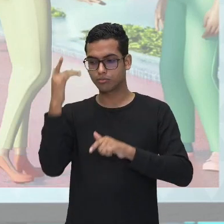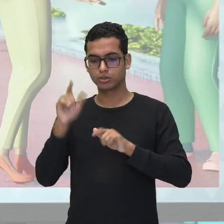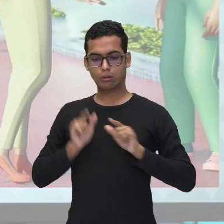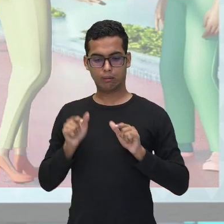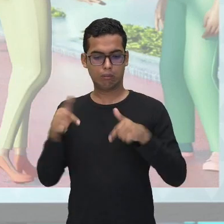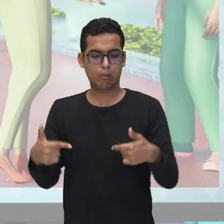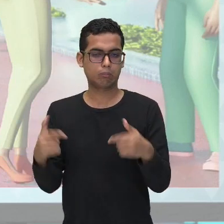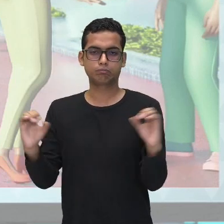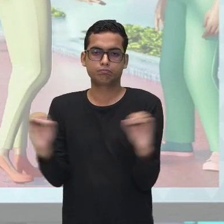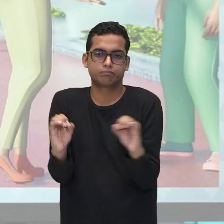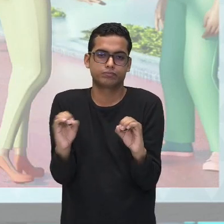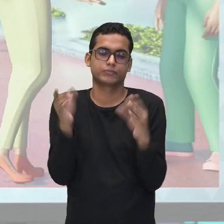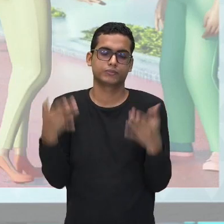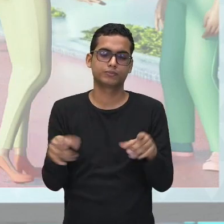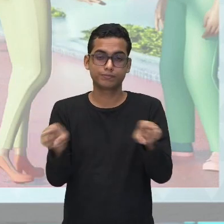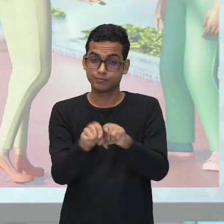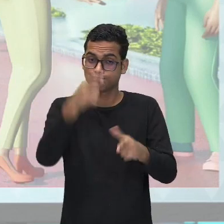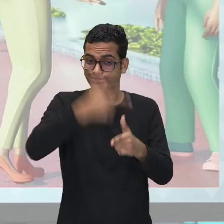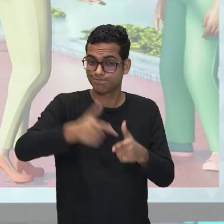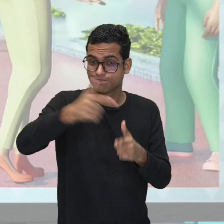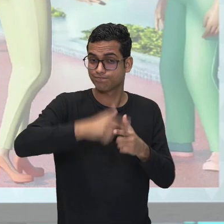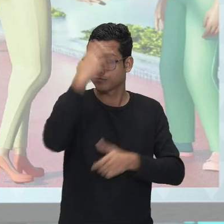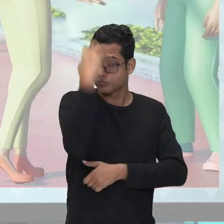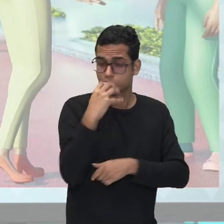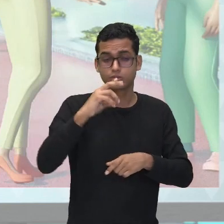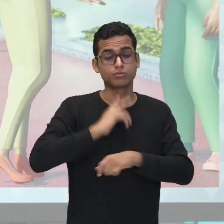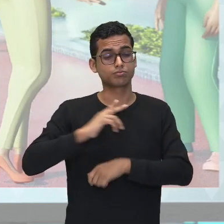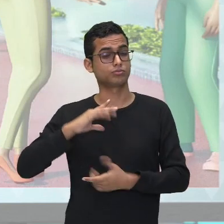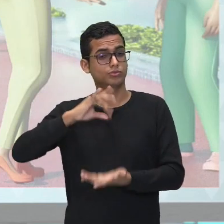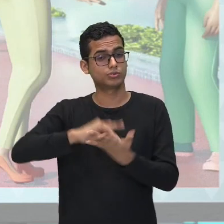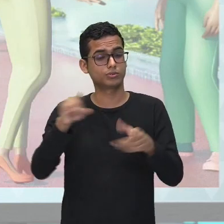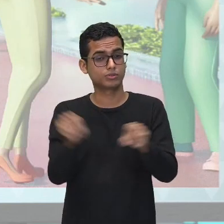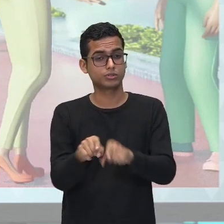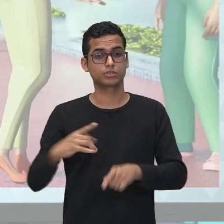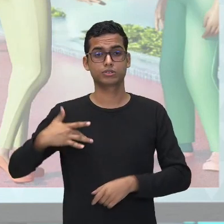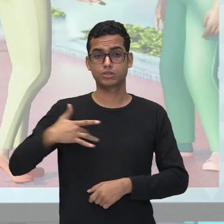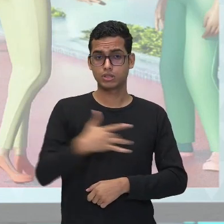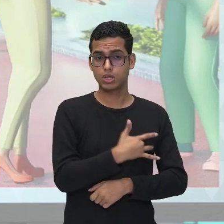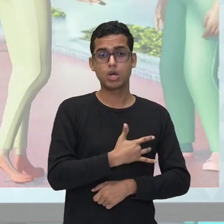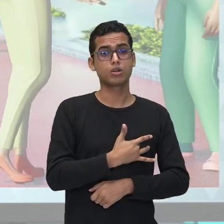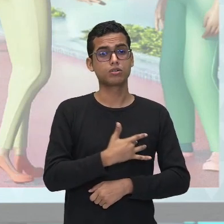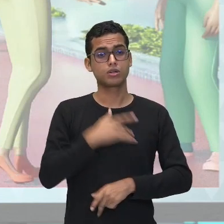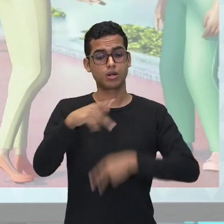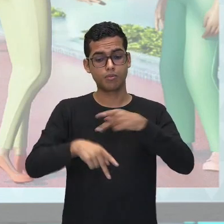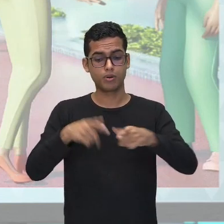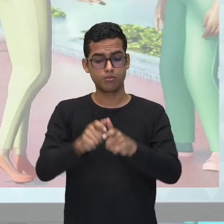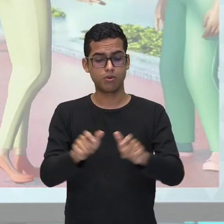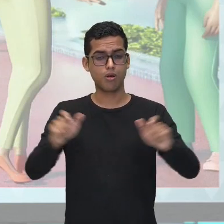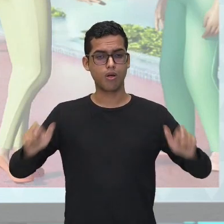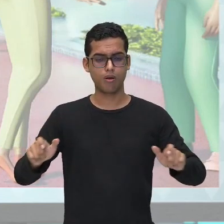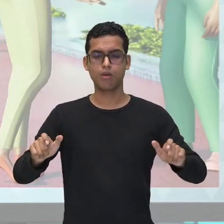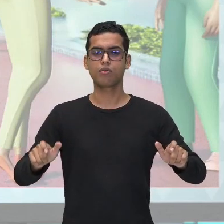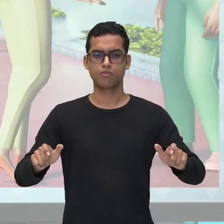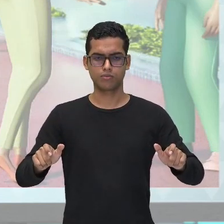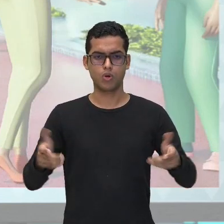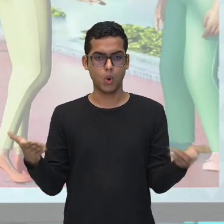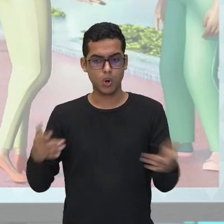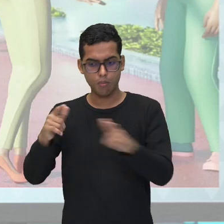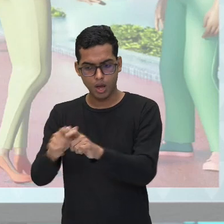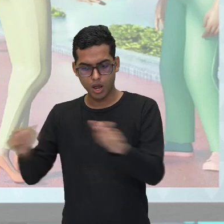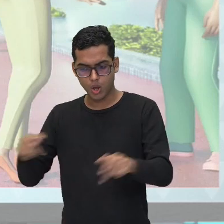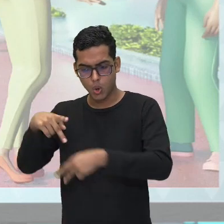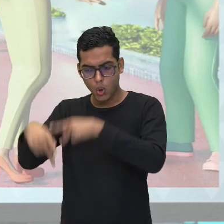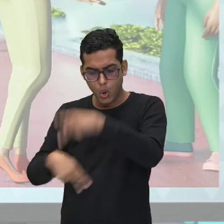problemas sérios de saúde a nós, a população em geral. Como vocês viram, a maior parte da população hoje